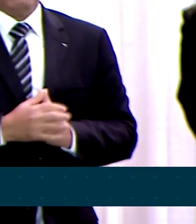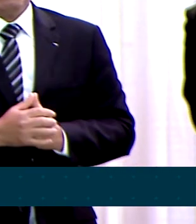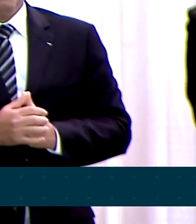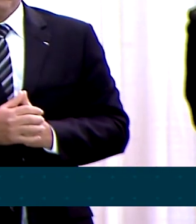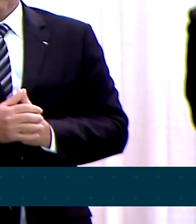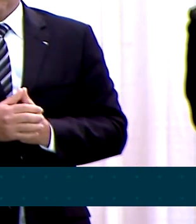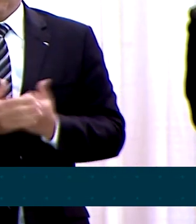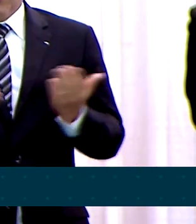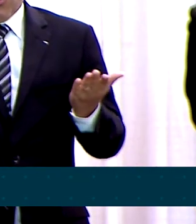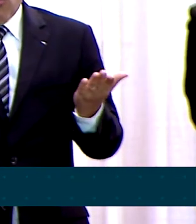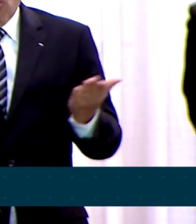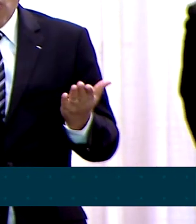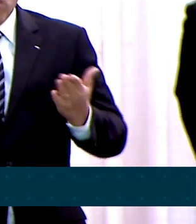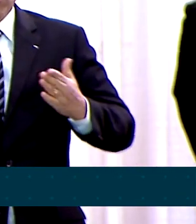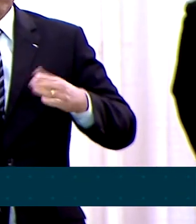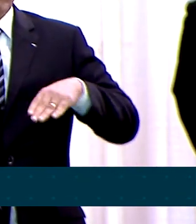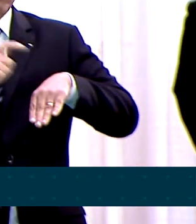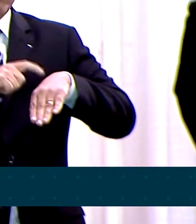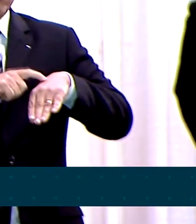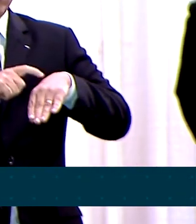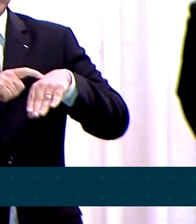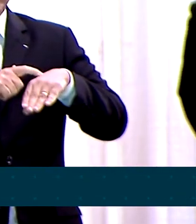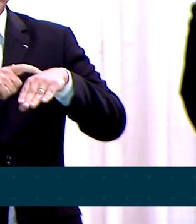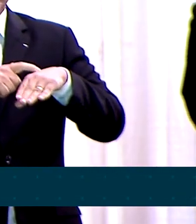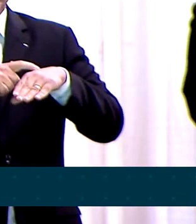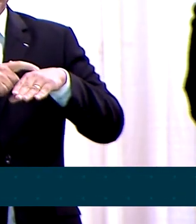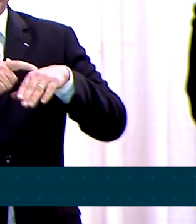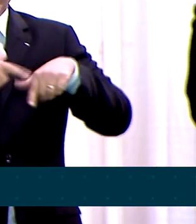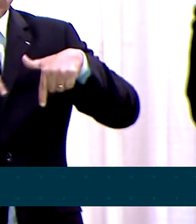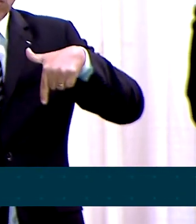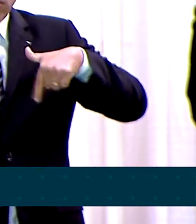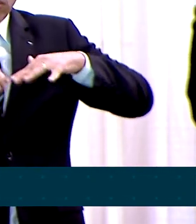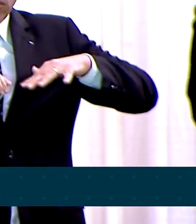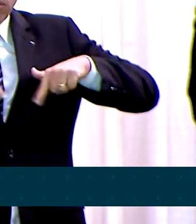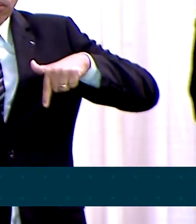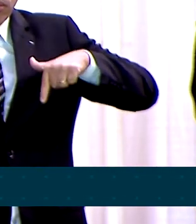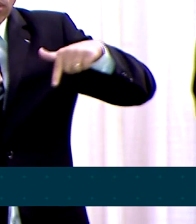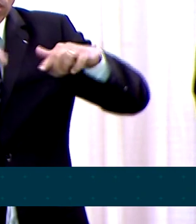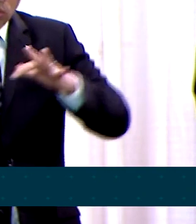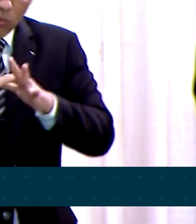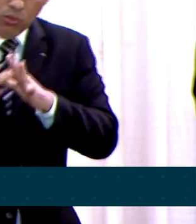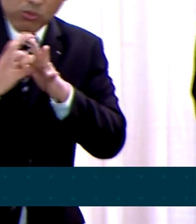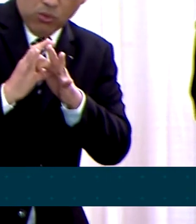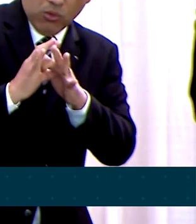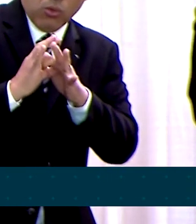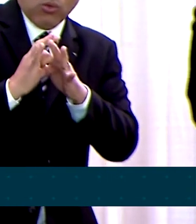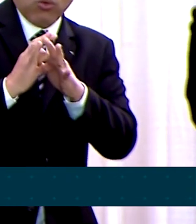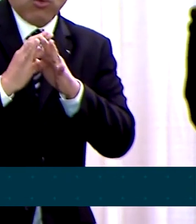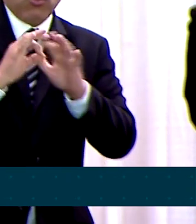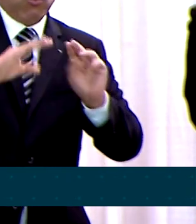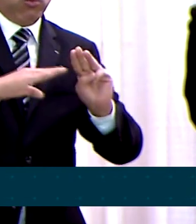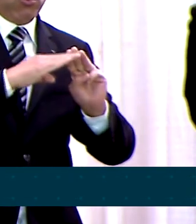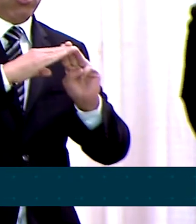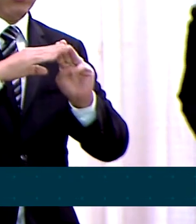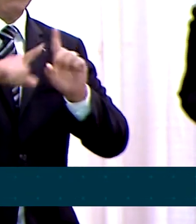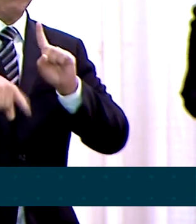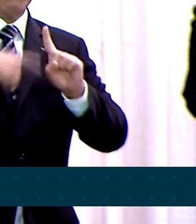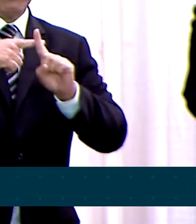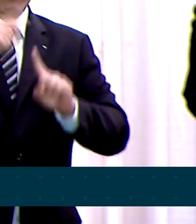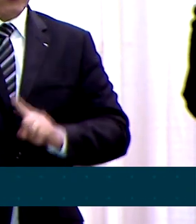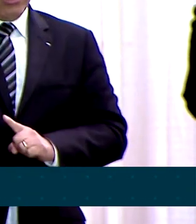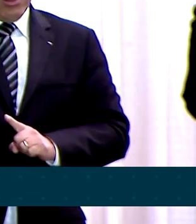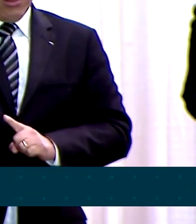E nessa corrente, o grande elo são as Forças Armadas, são o nosso Exército Brasileiro.